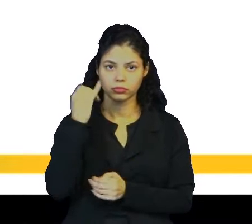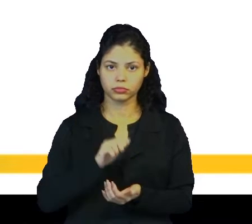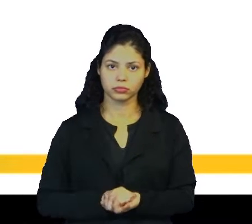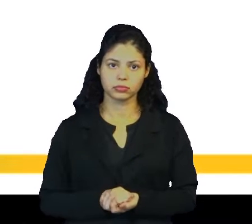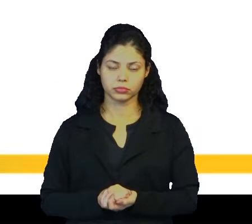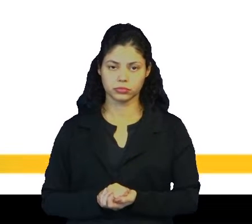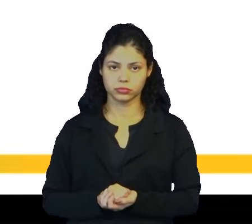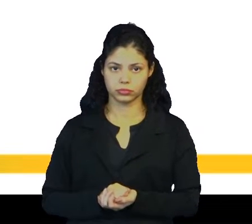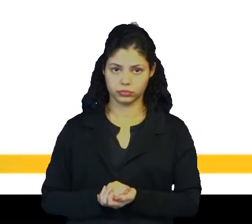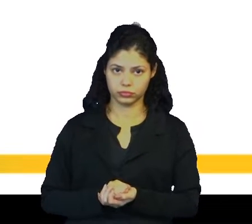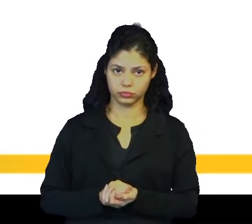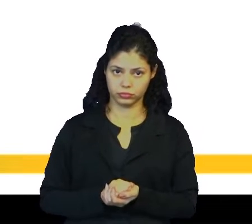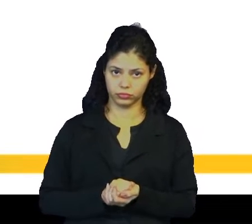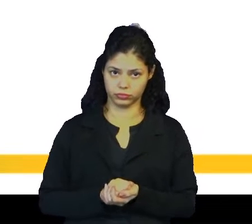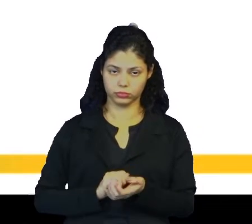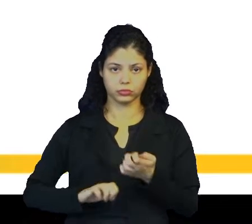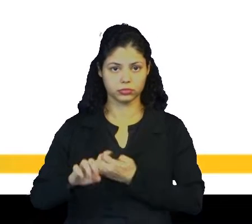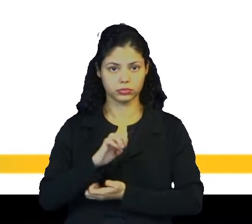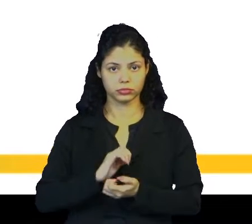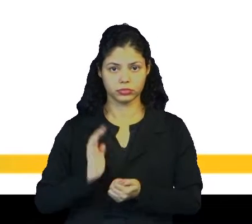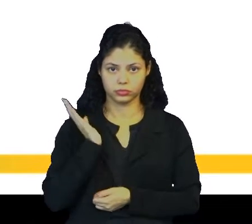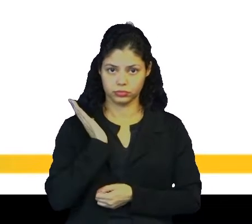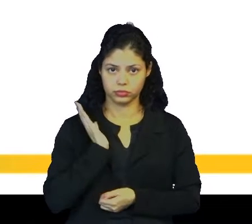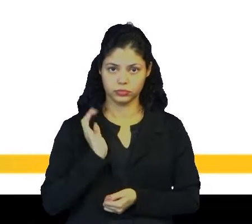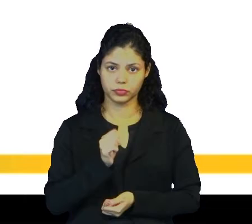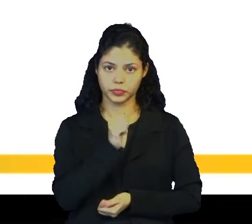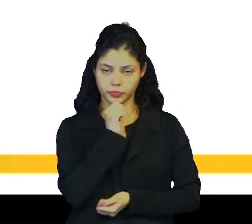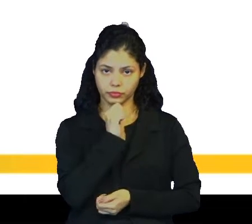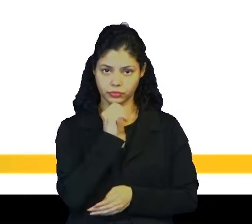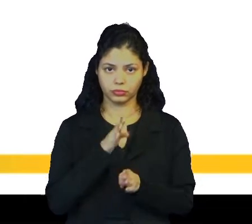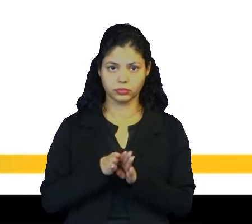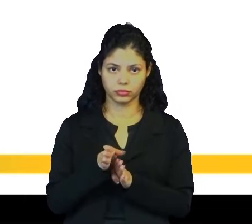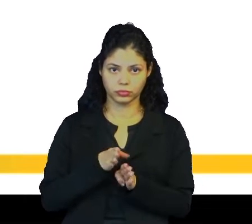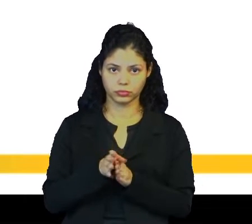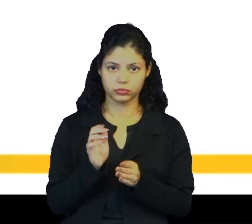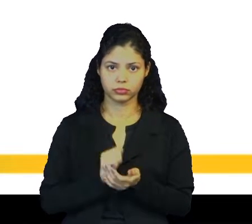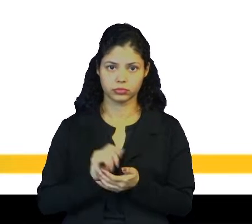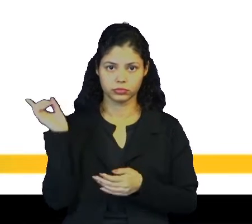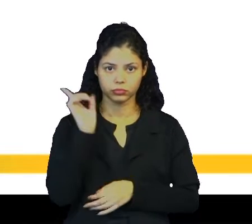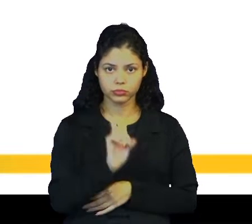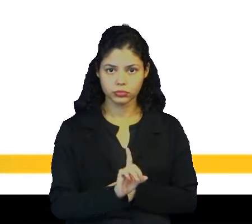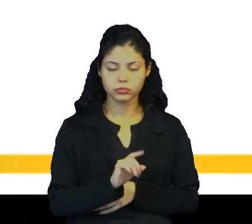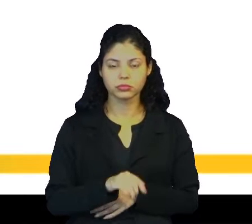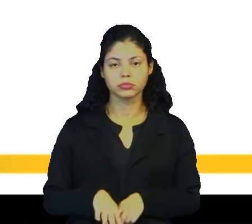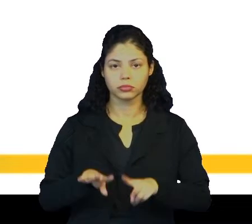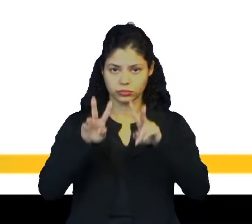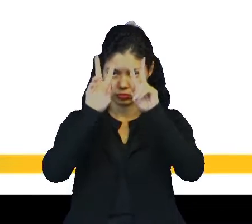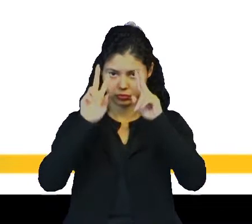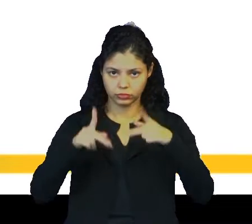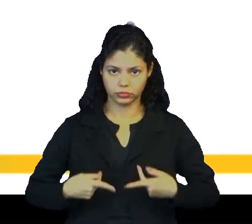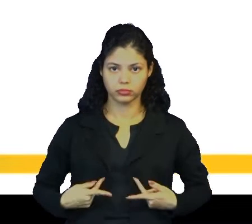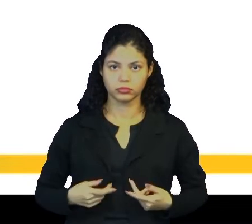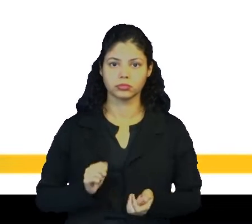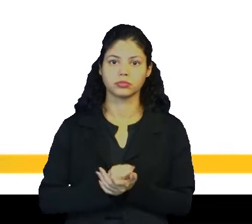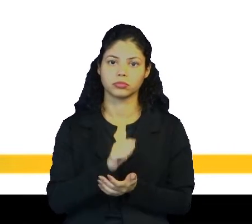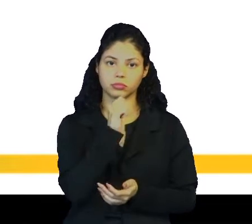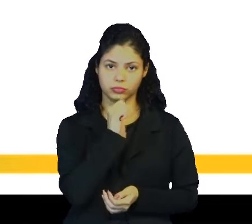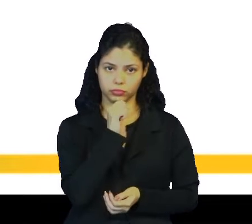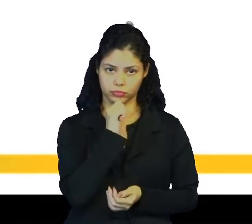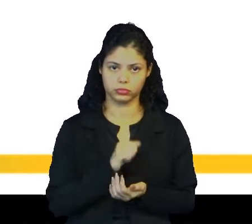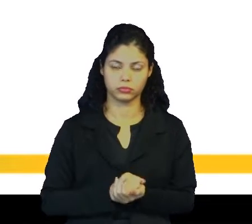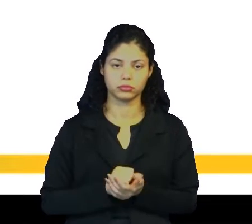fundamentais? As revoluções burguesas contribuíram para a consolidação dos direitos fundamentais humanos, pois